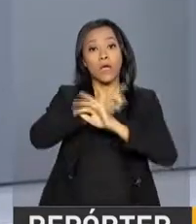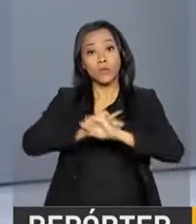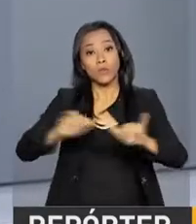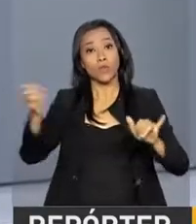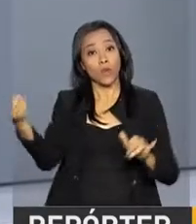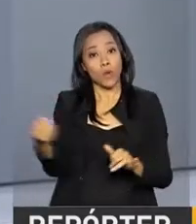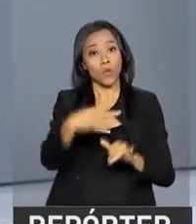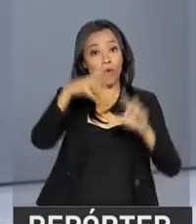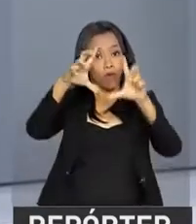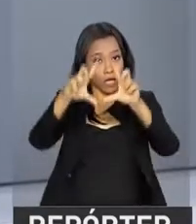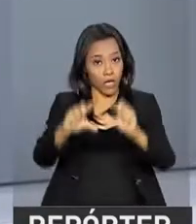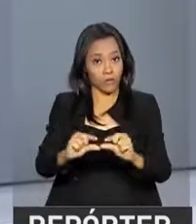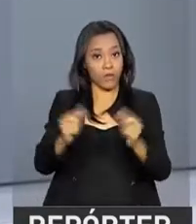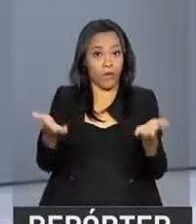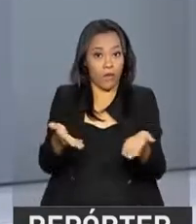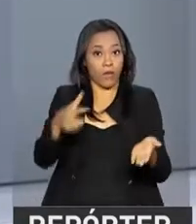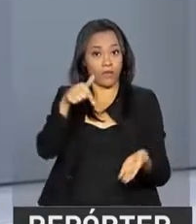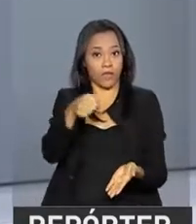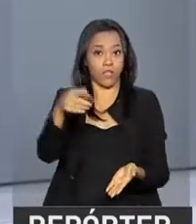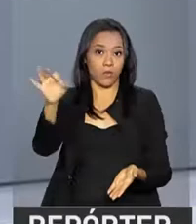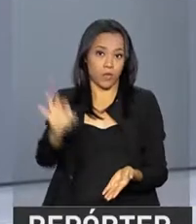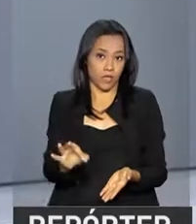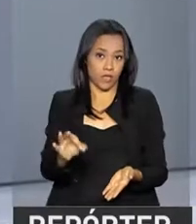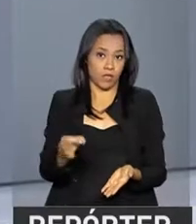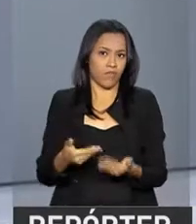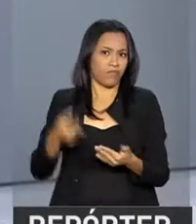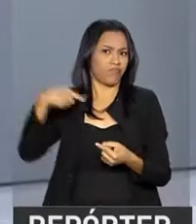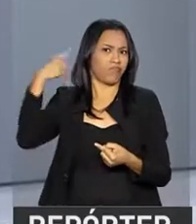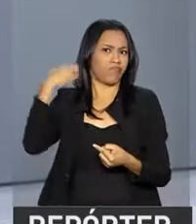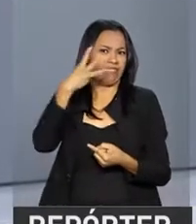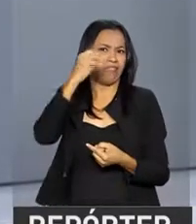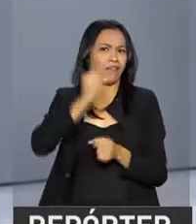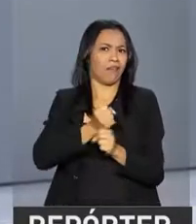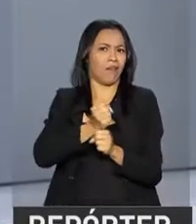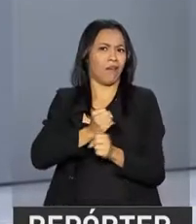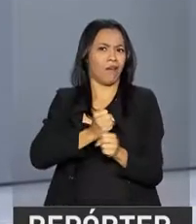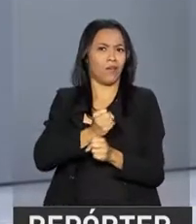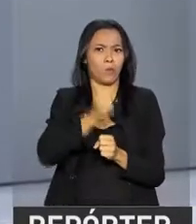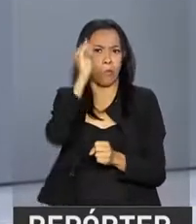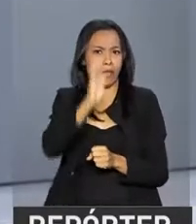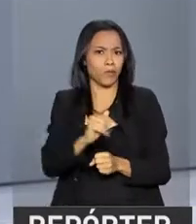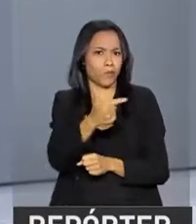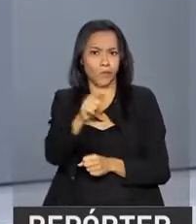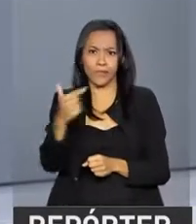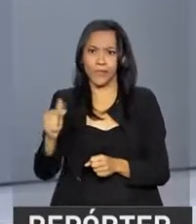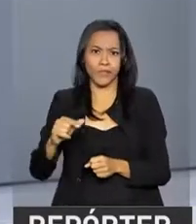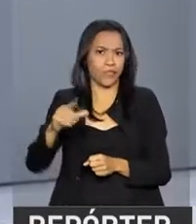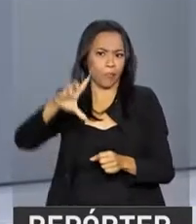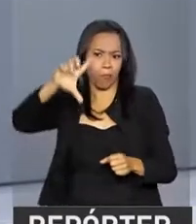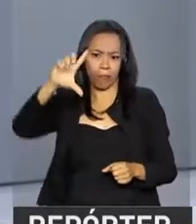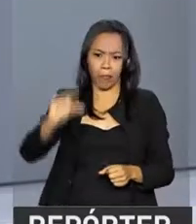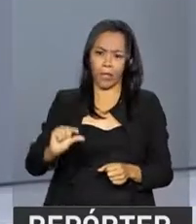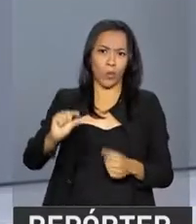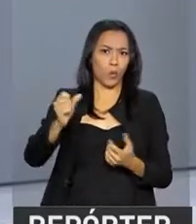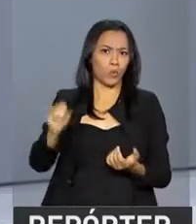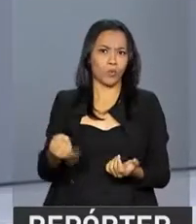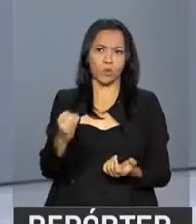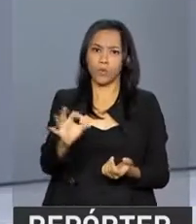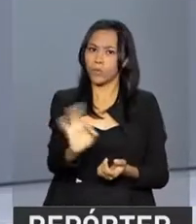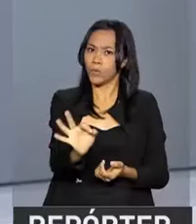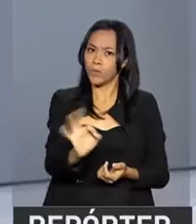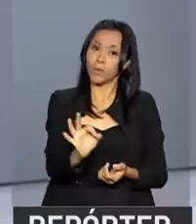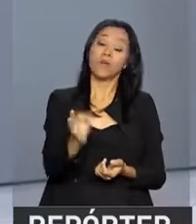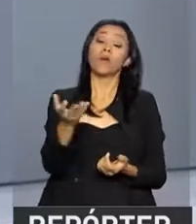juros que agora de 7% a mais de 30 anos o brasil não tinha uma taxa básica de juros tão baixa o presidente michel temer